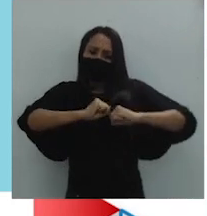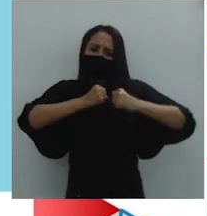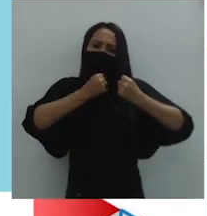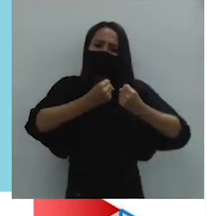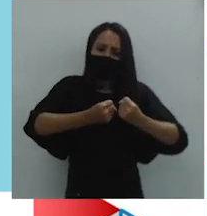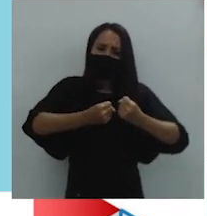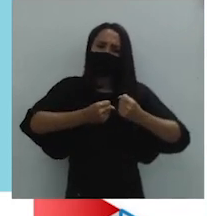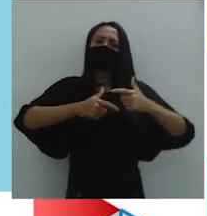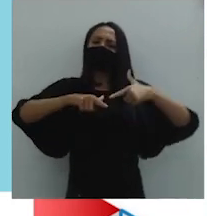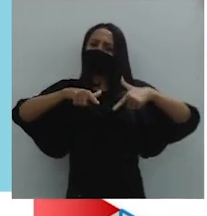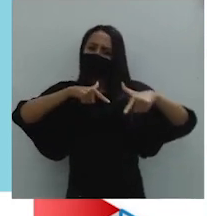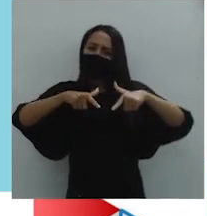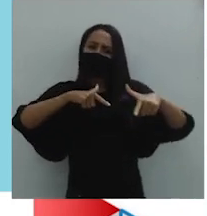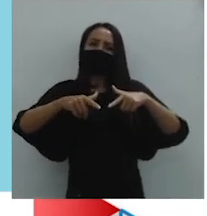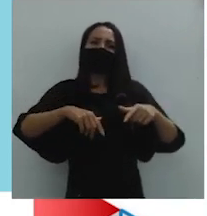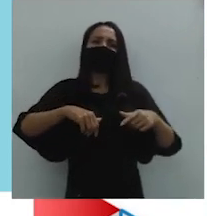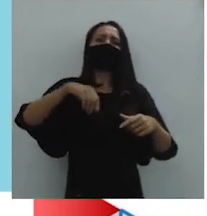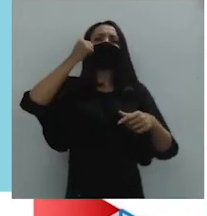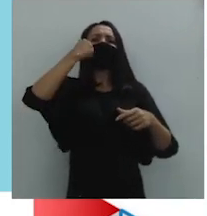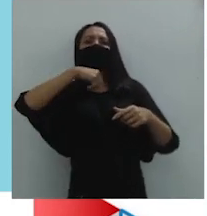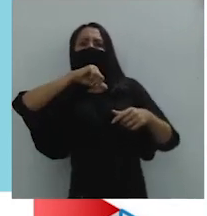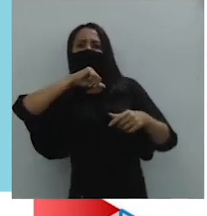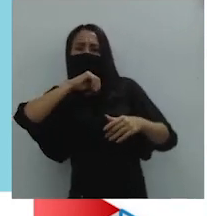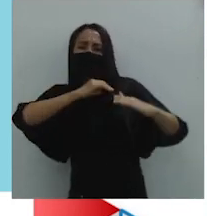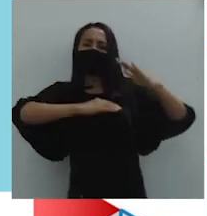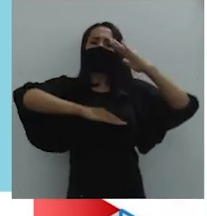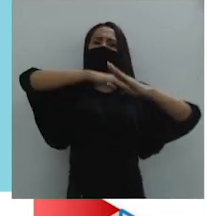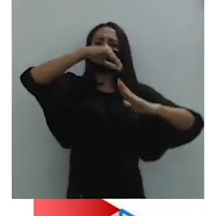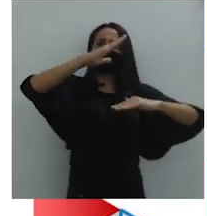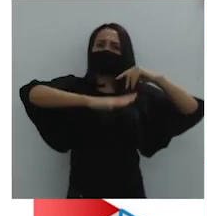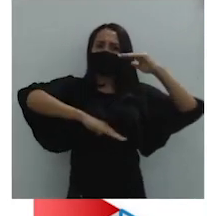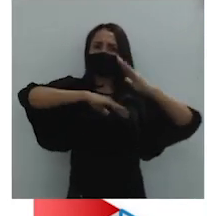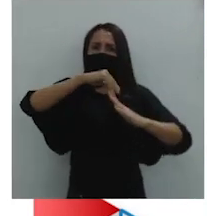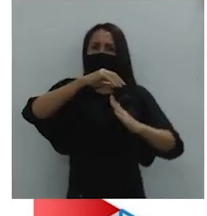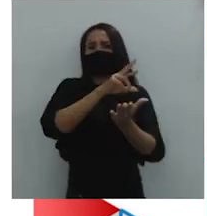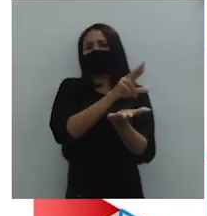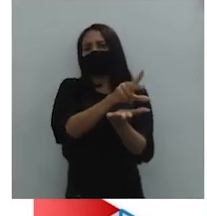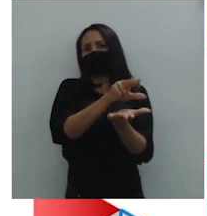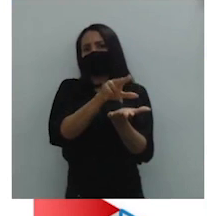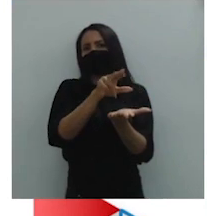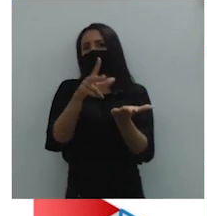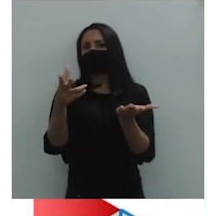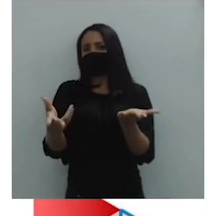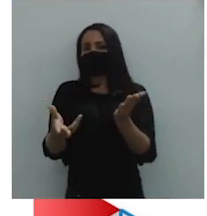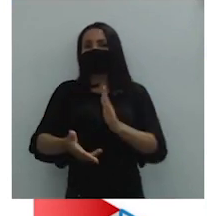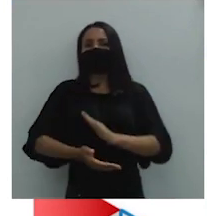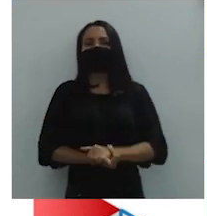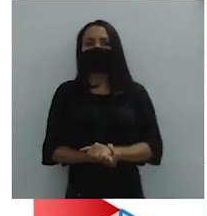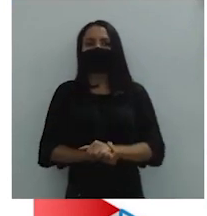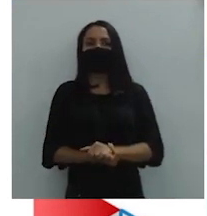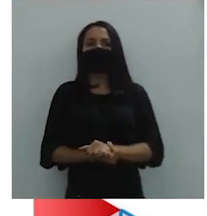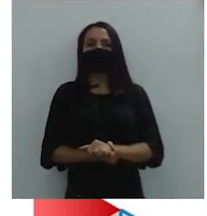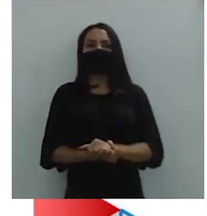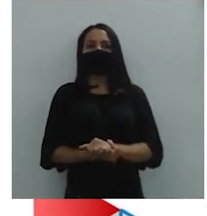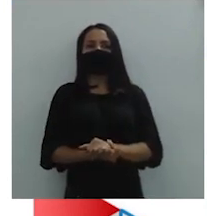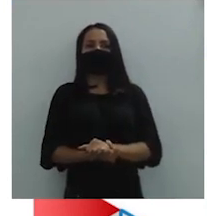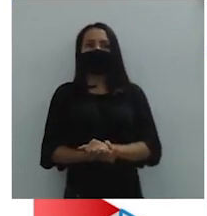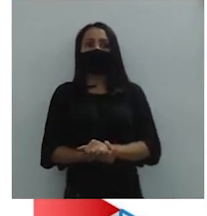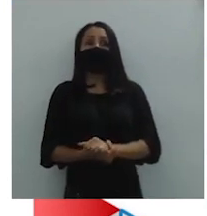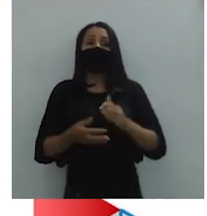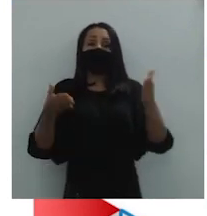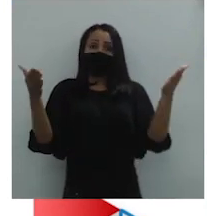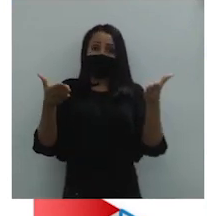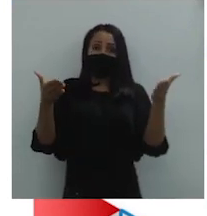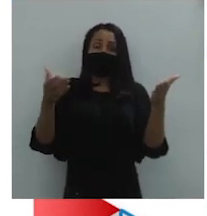é mãe, ela é profissional, enfim. A mulher no mercado de trabalho